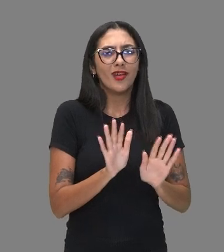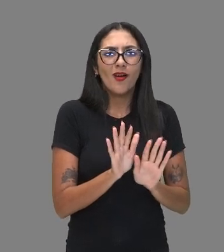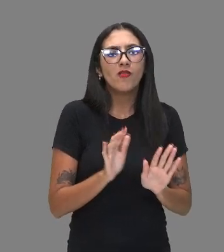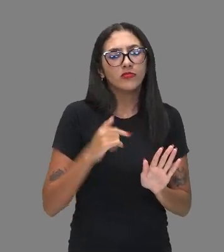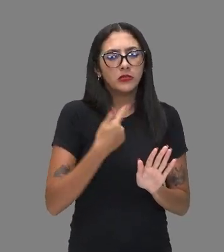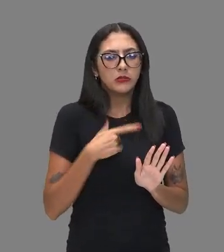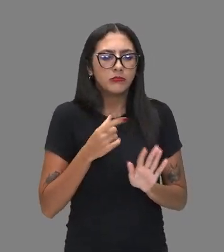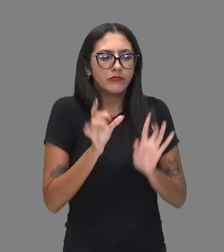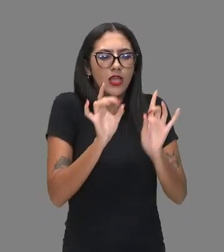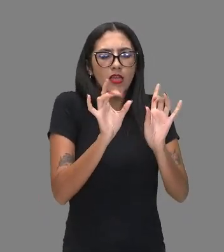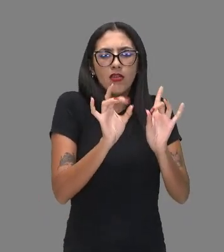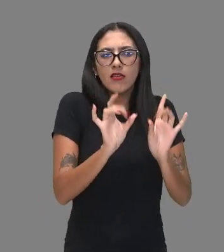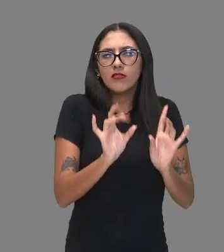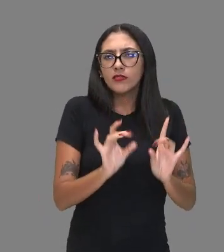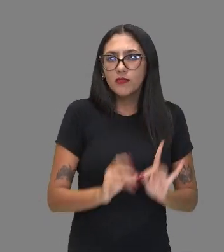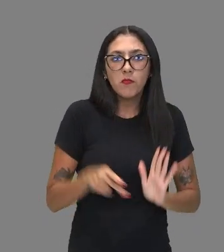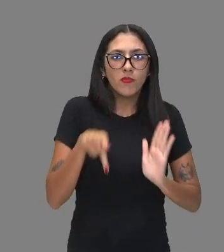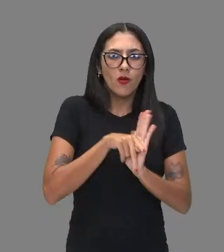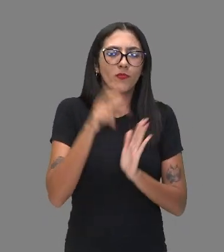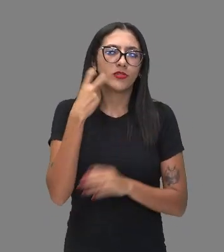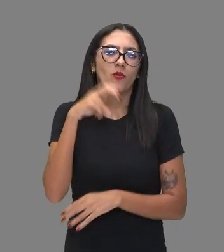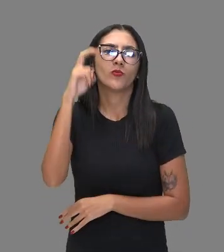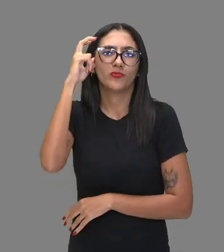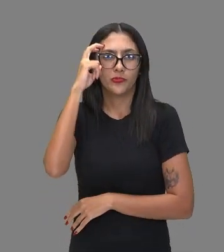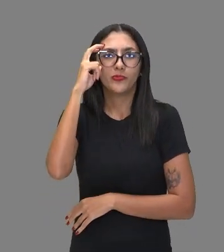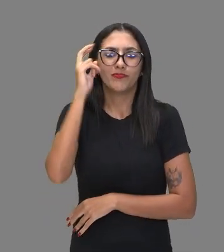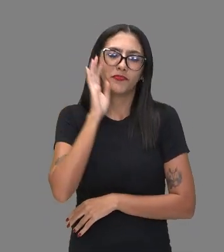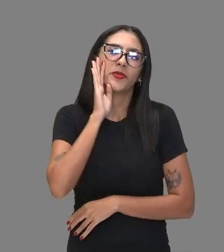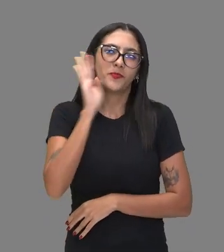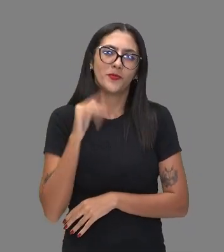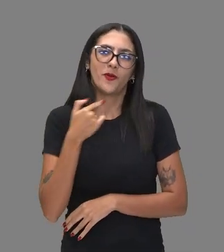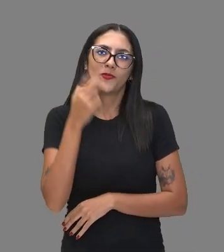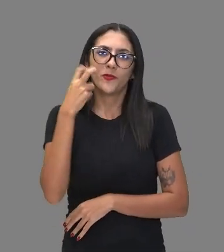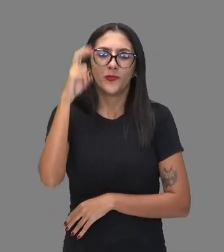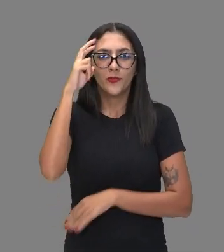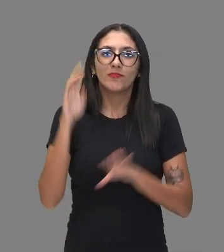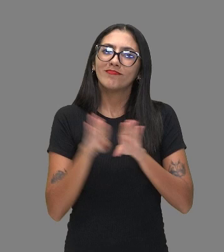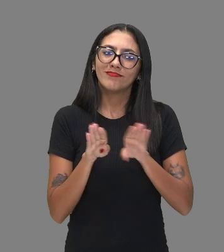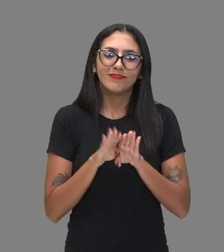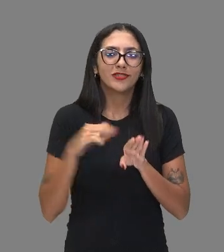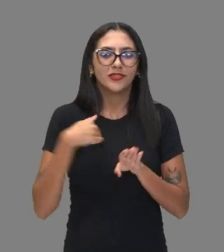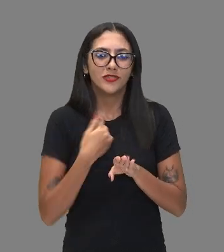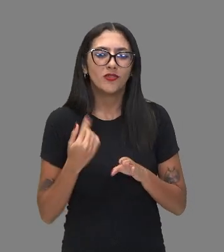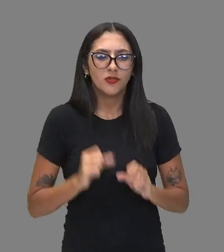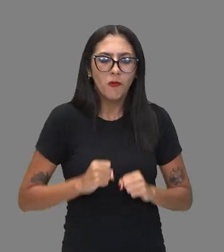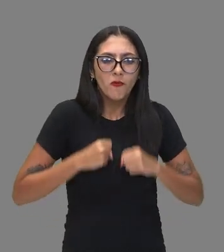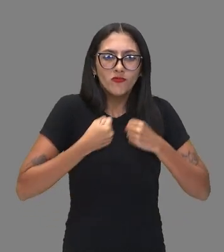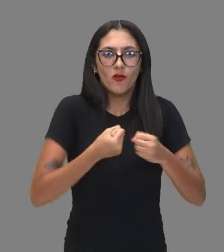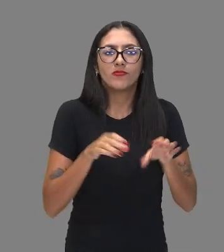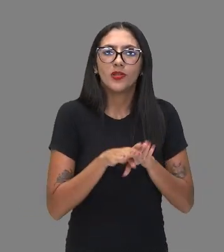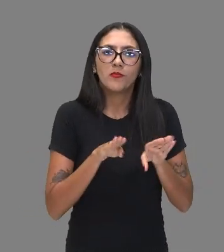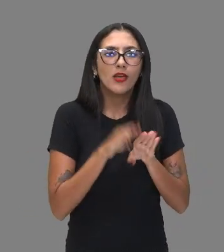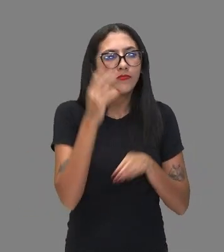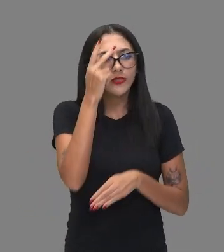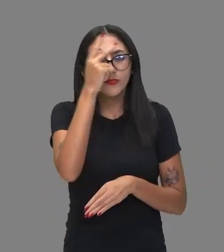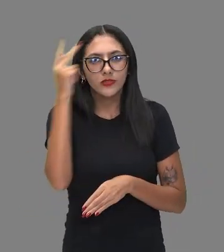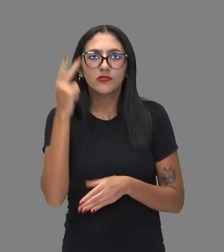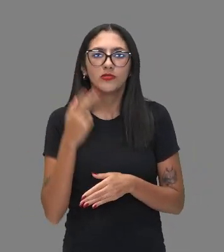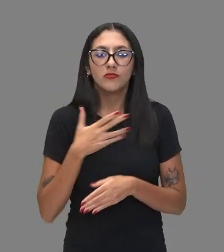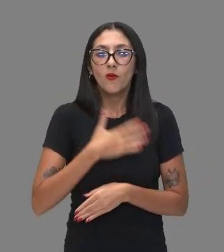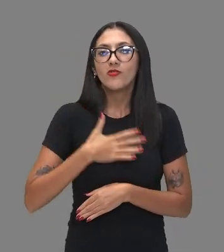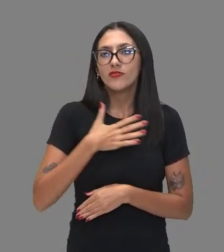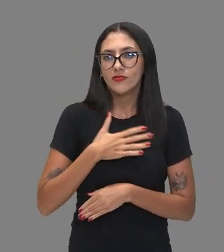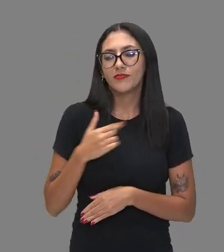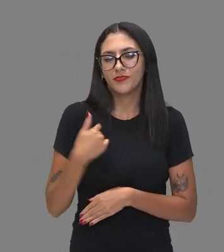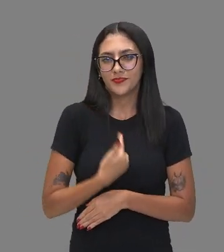amor, o nosso carinho, a nossa cultura principalmente, né? E a nossa dedicação e a confiança que as pessoas têm na gente.